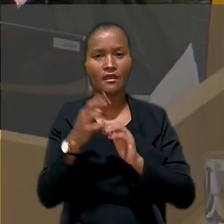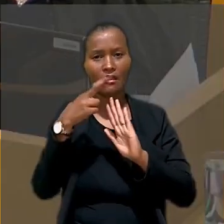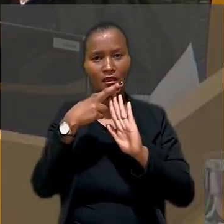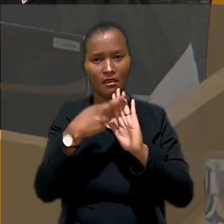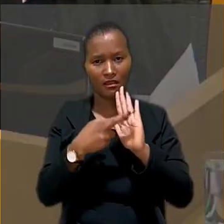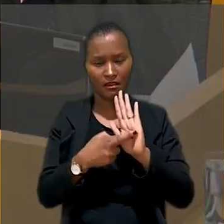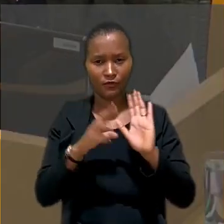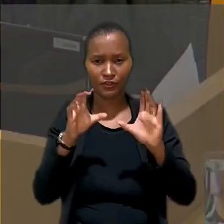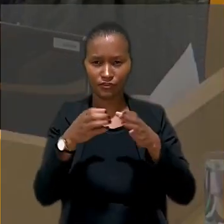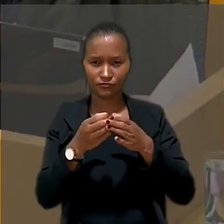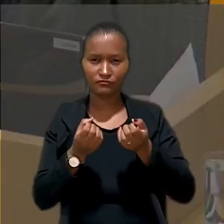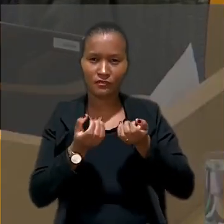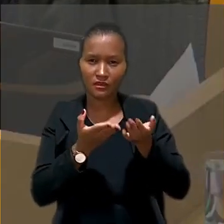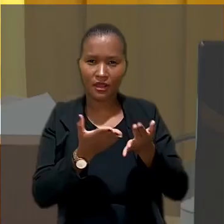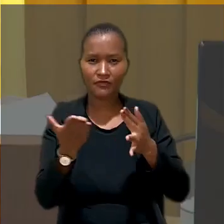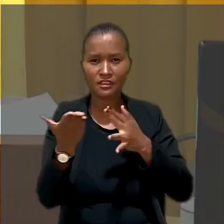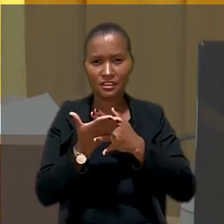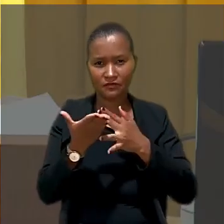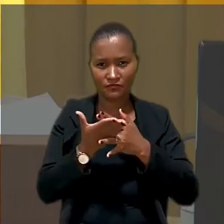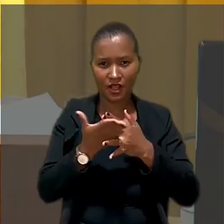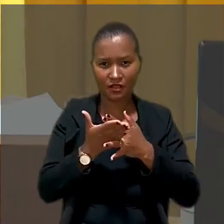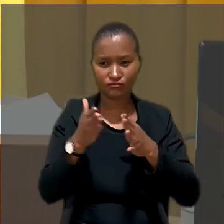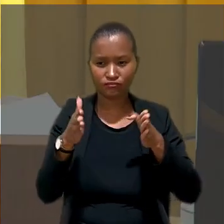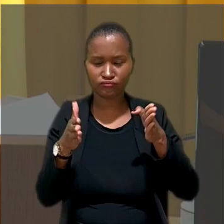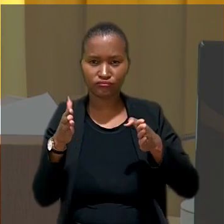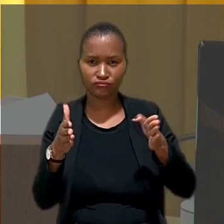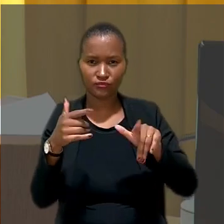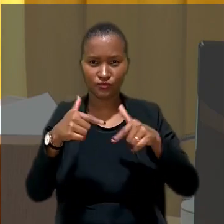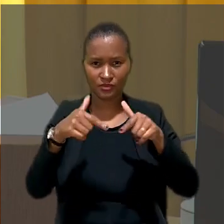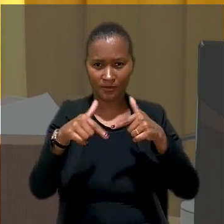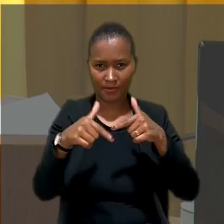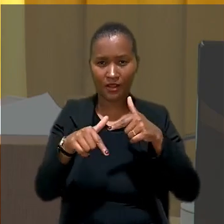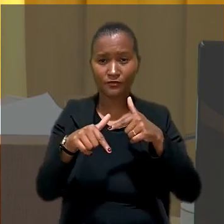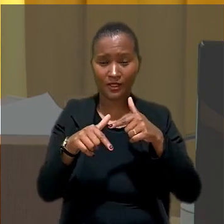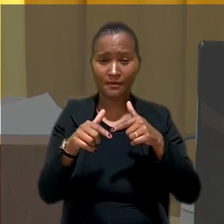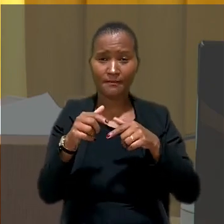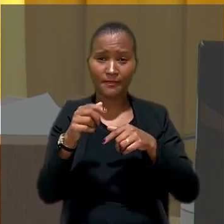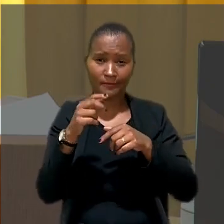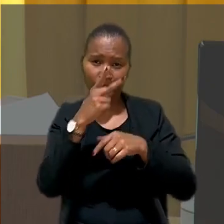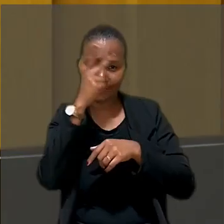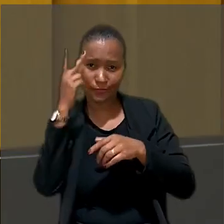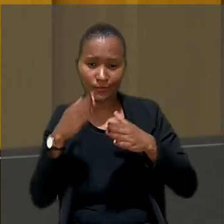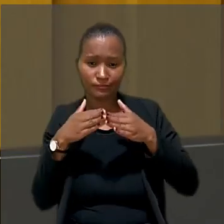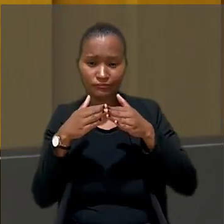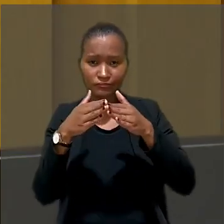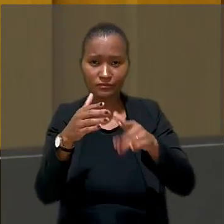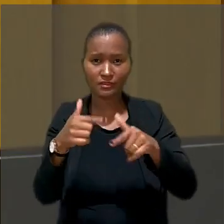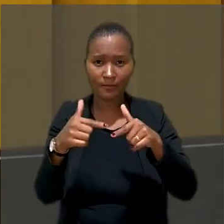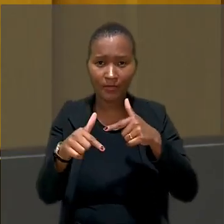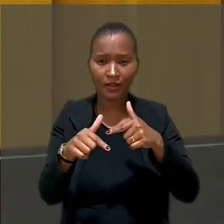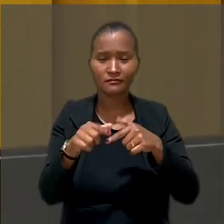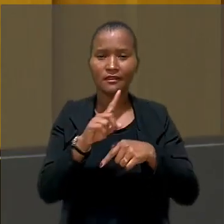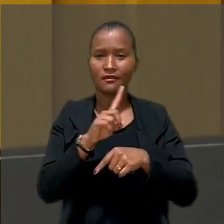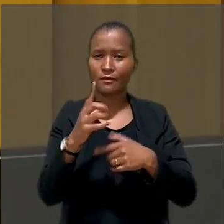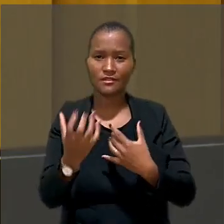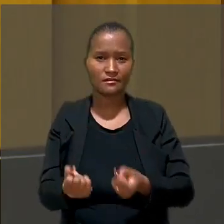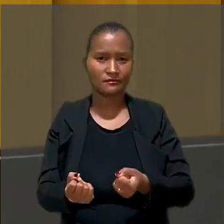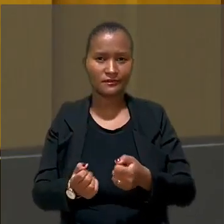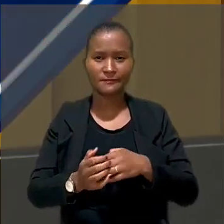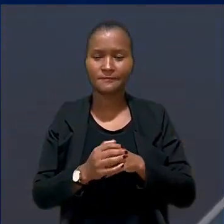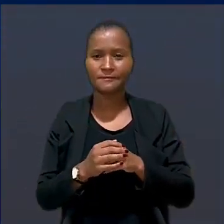Norma coletiva que previa a concessão do intervalo intrajornada no fim do expediente para portuários é considerada inválida.